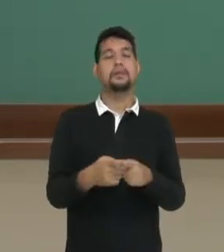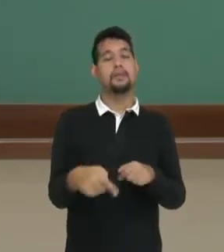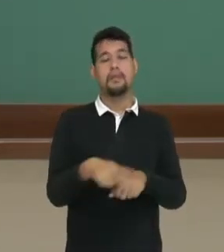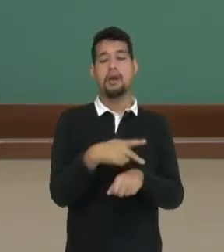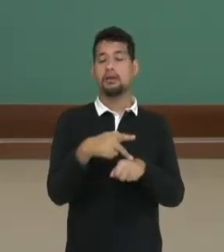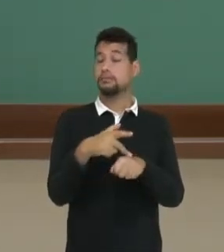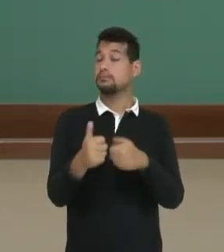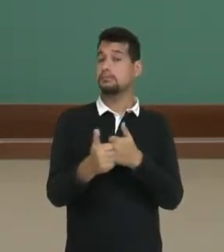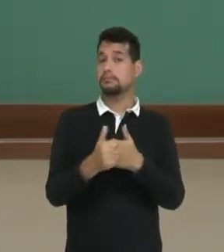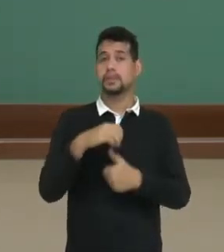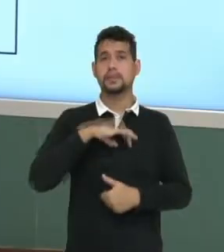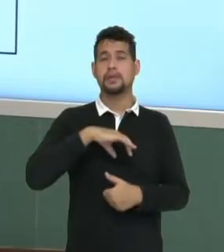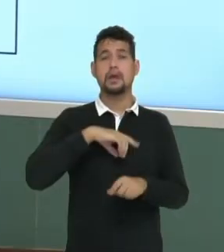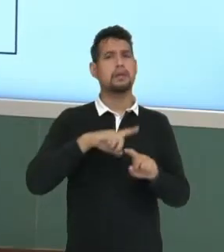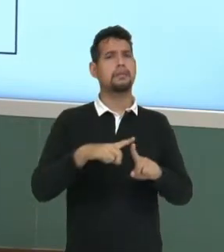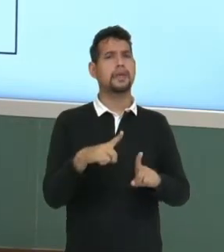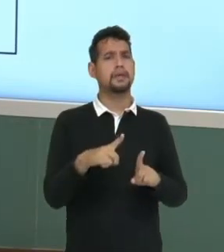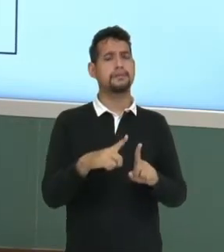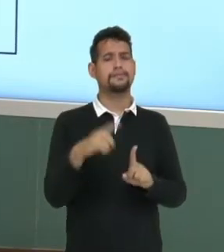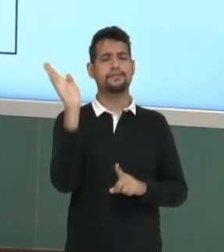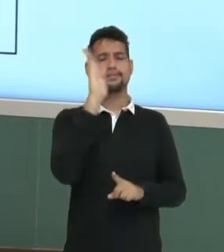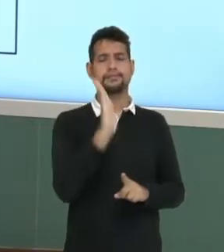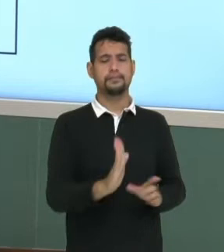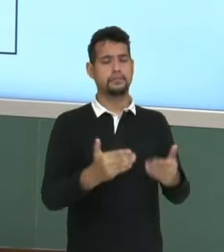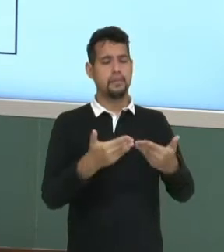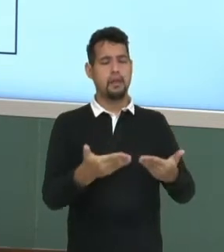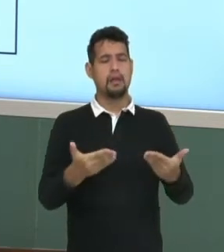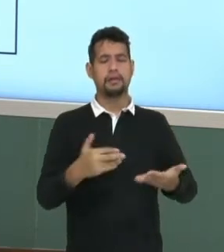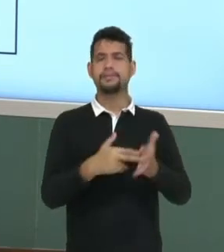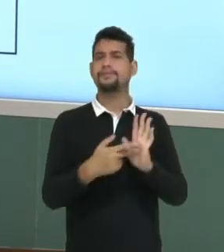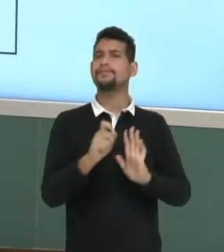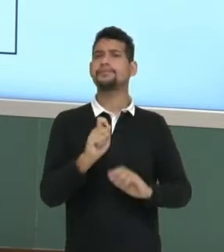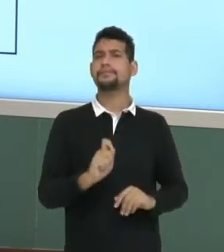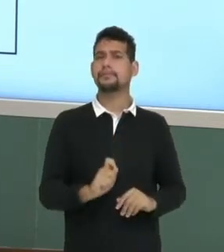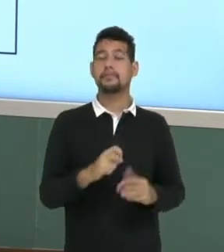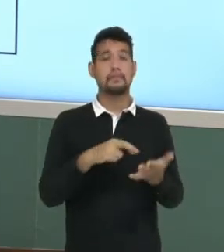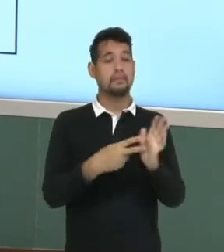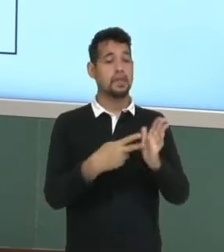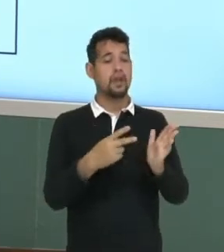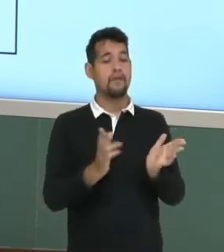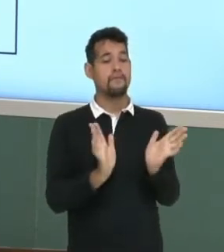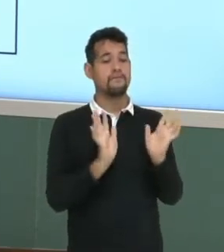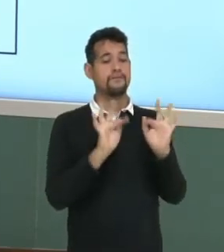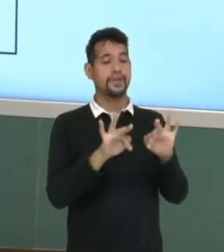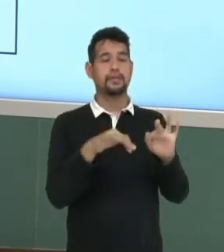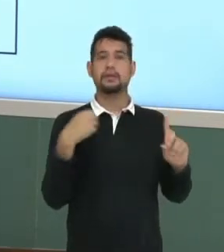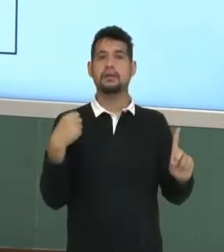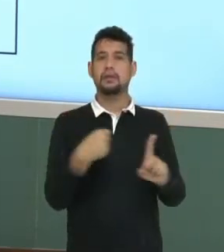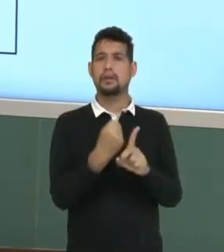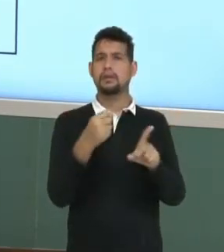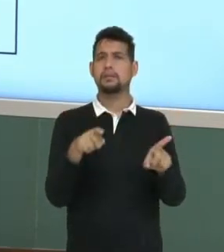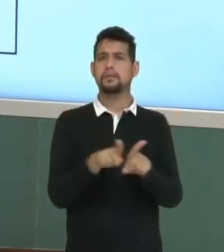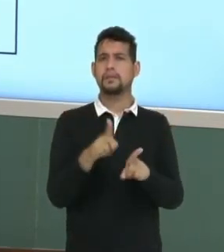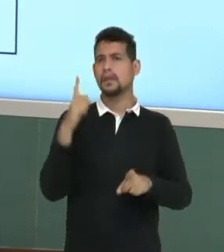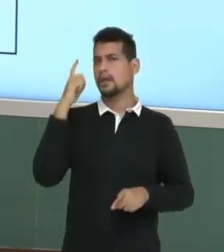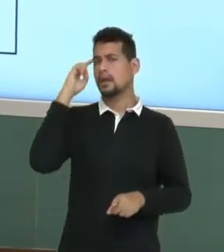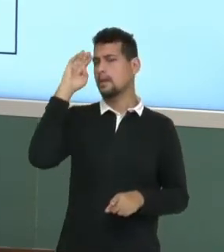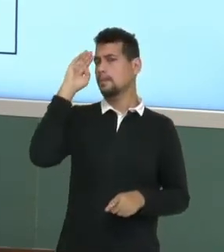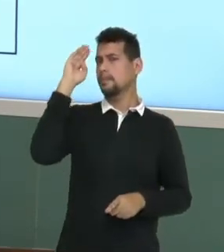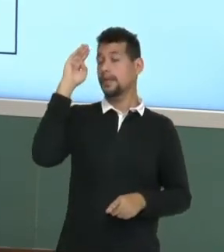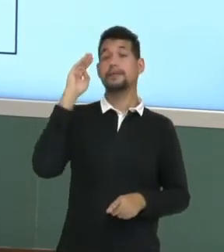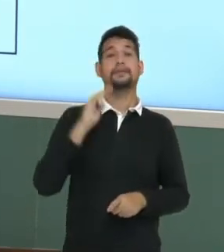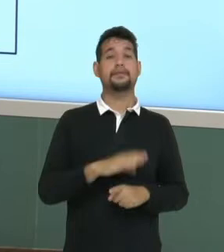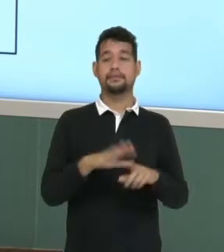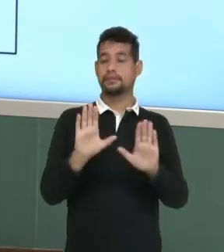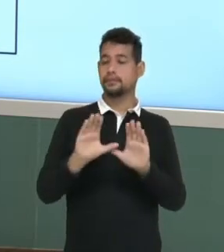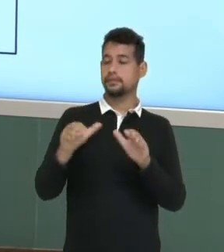Portugal. Então, para o Brasil, essa abertura dos portos, ela vai significar o fim do pacto colonial. Aquela ideia de que a